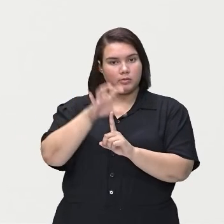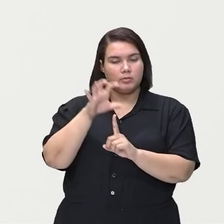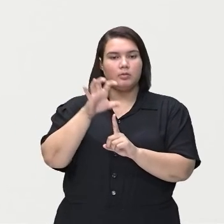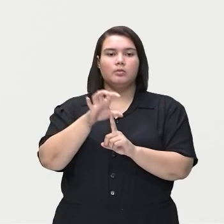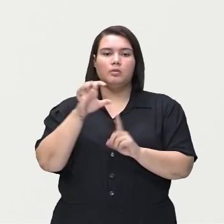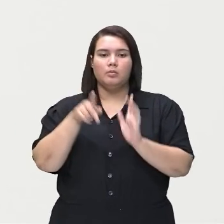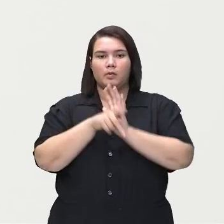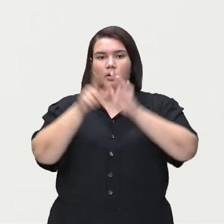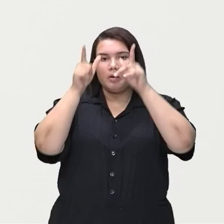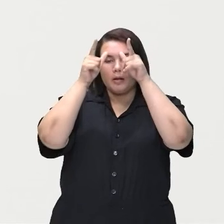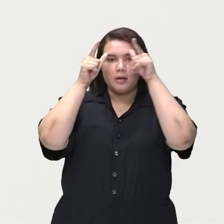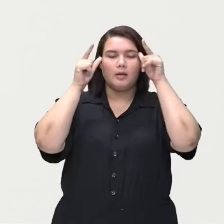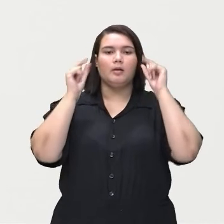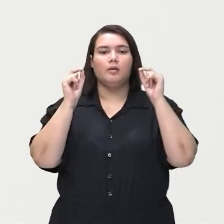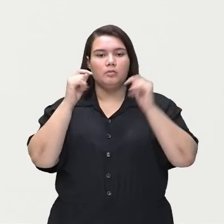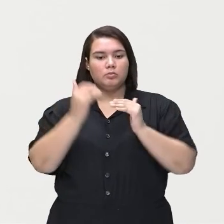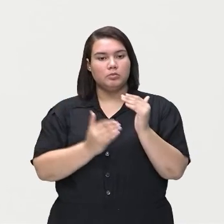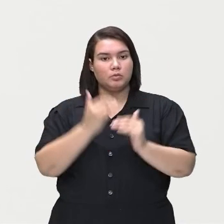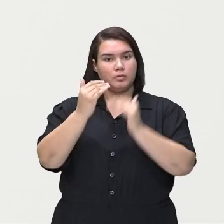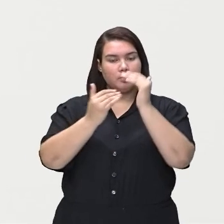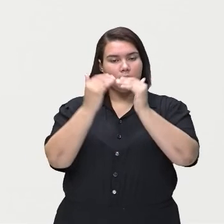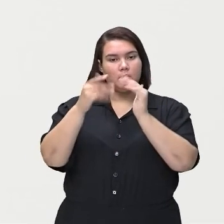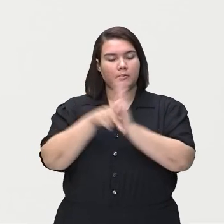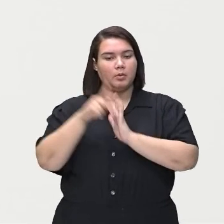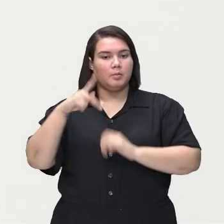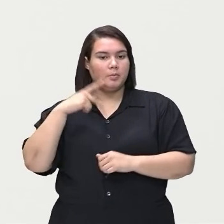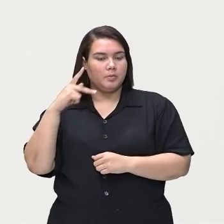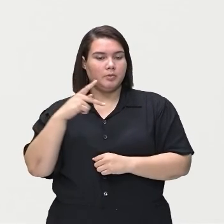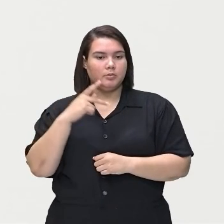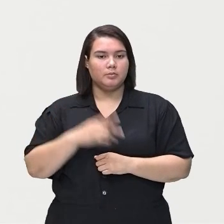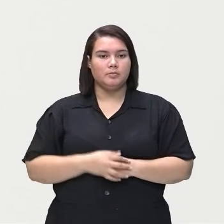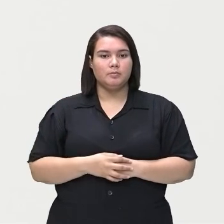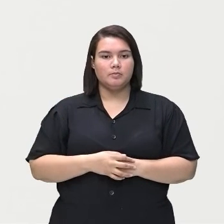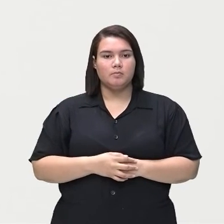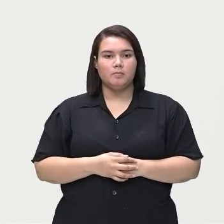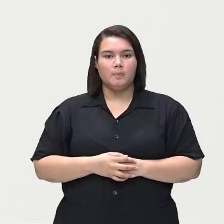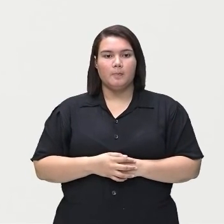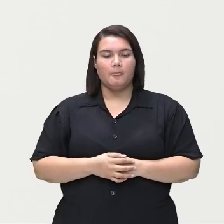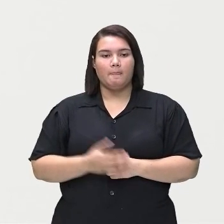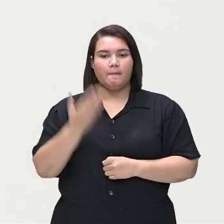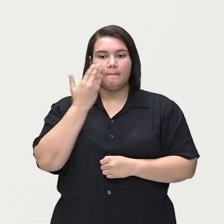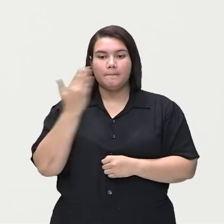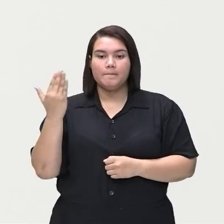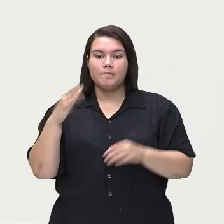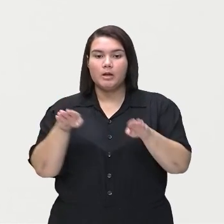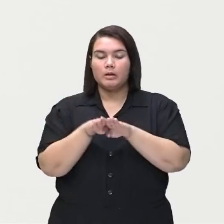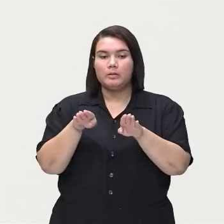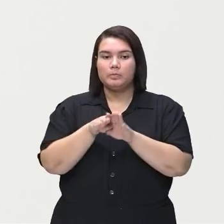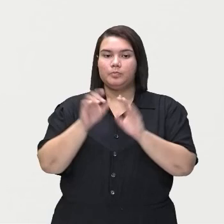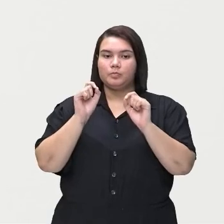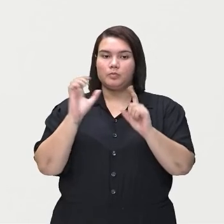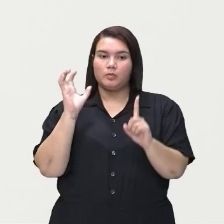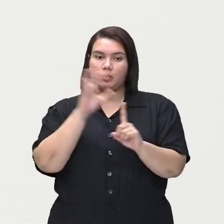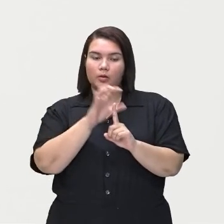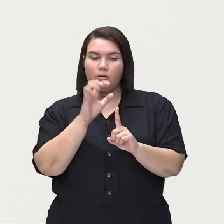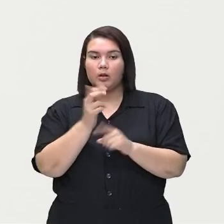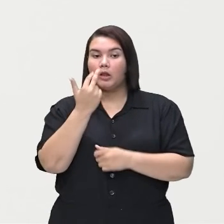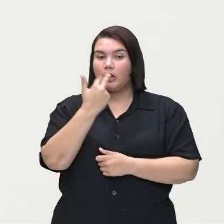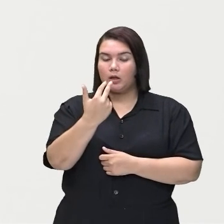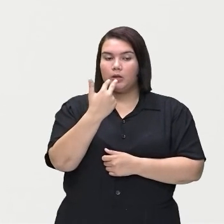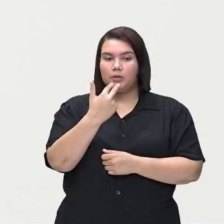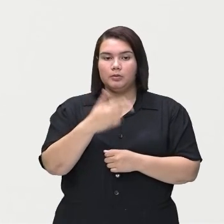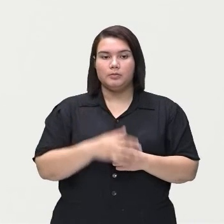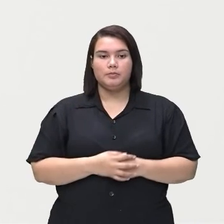influência dos gregos no desenvolvimento da política. A gente vai ter também, pessoal, a influência na língua. Olha